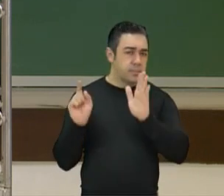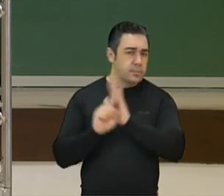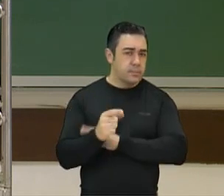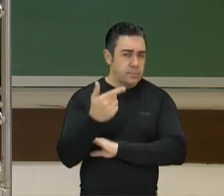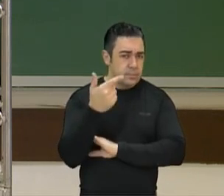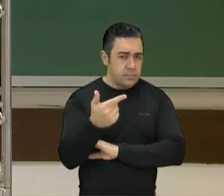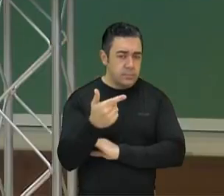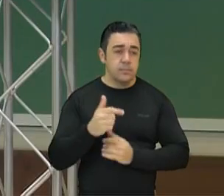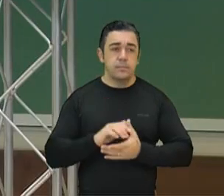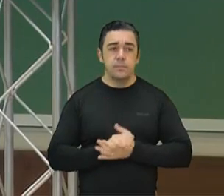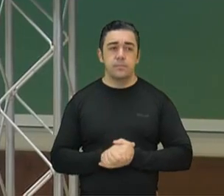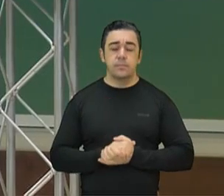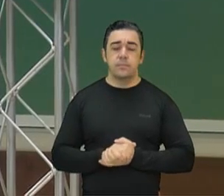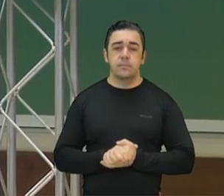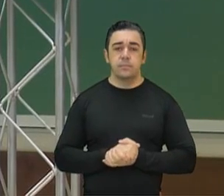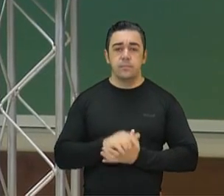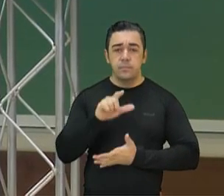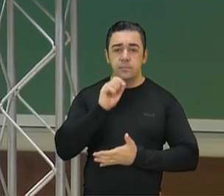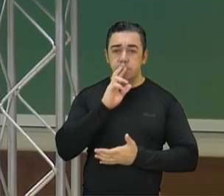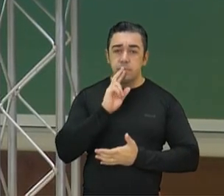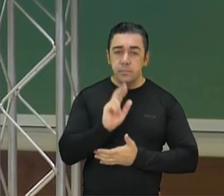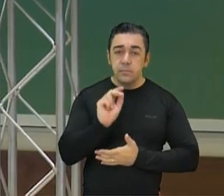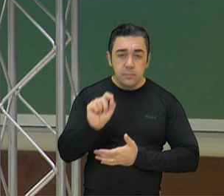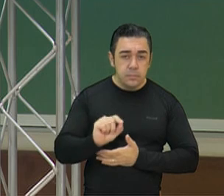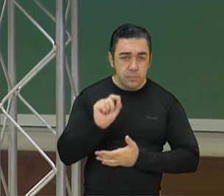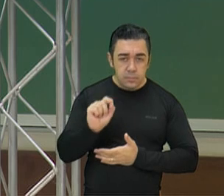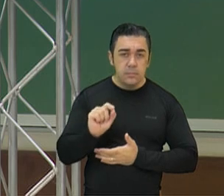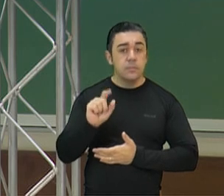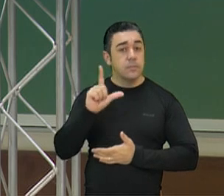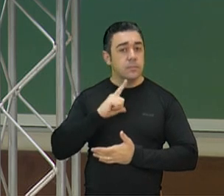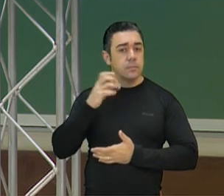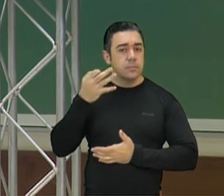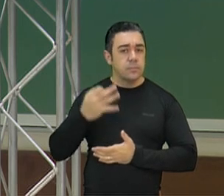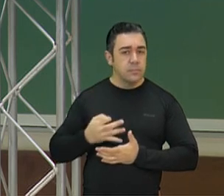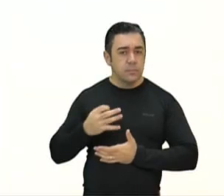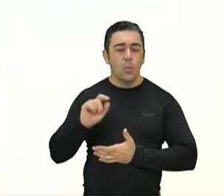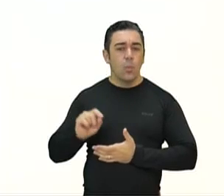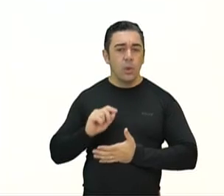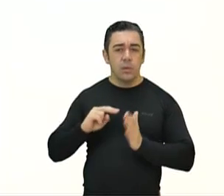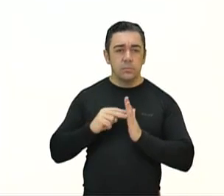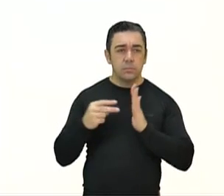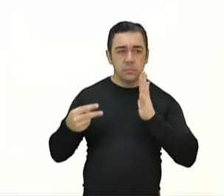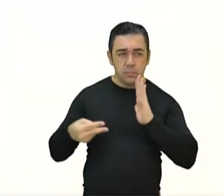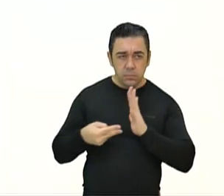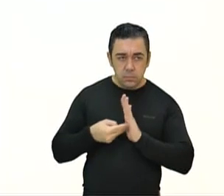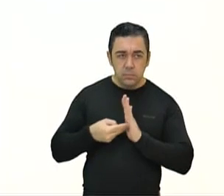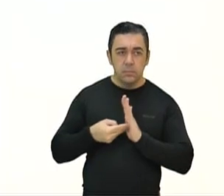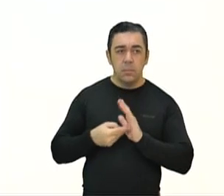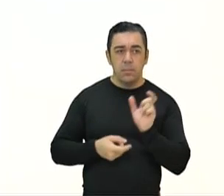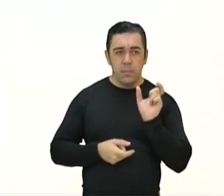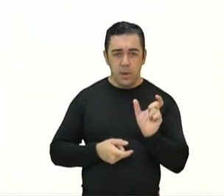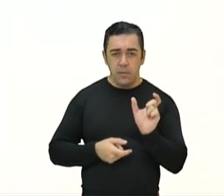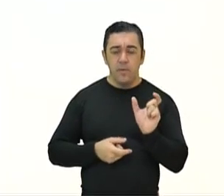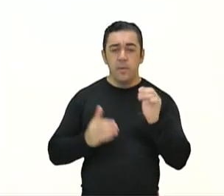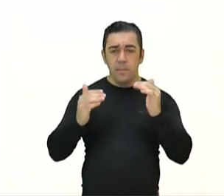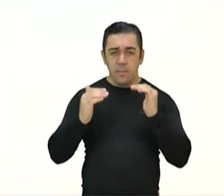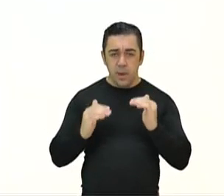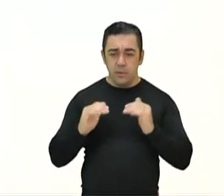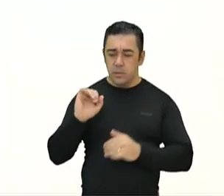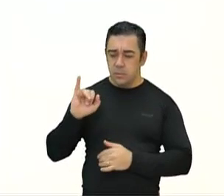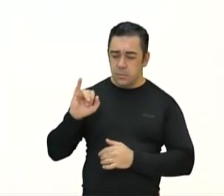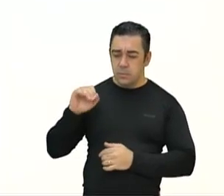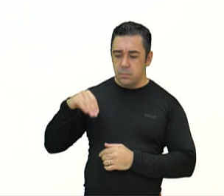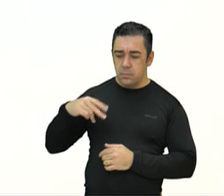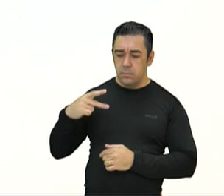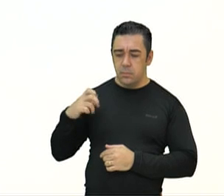Vamos ao nosso quiz aqui na sequência. Assinale a alternativa correta quanto ao significado do termo baixa